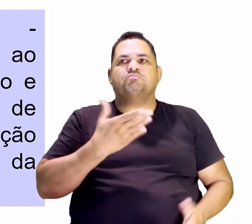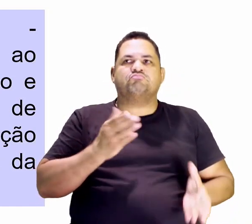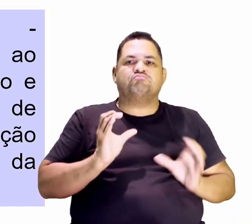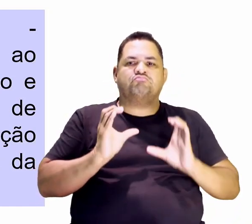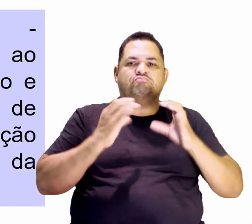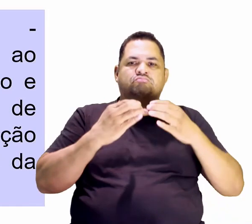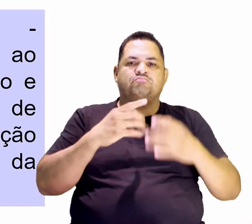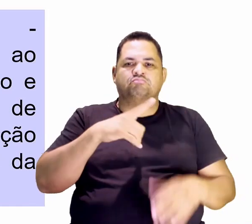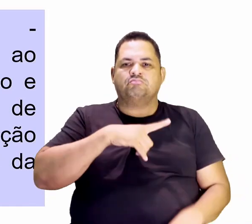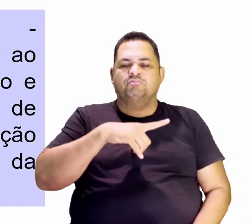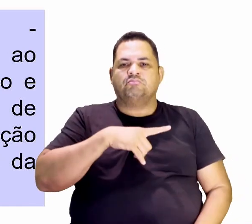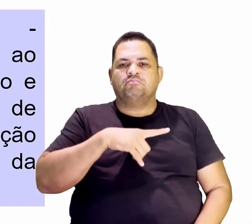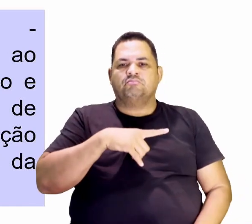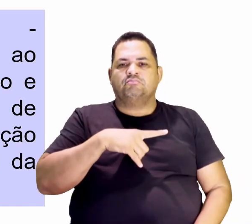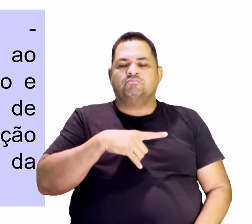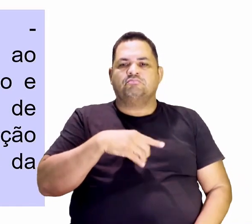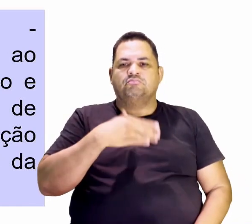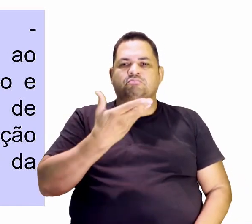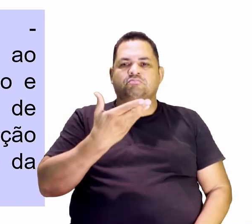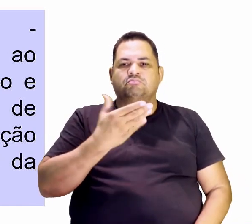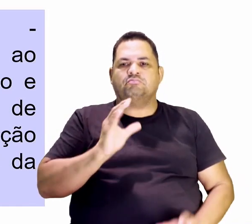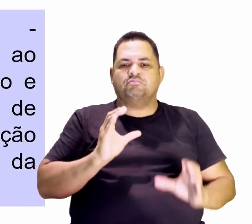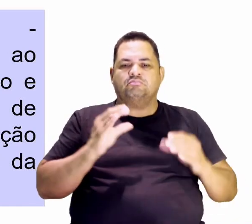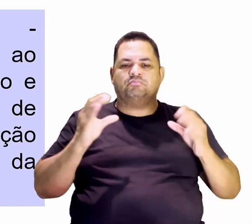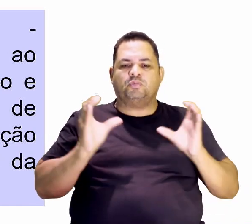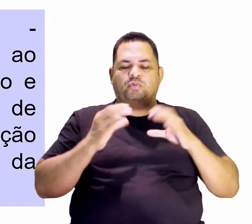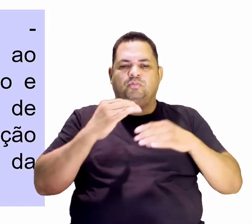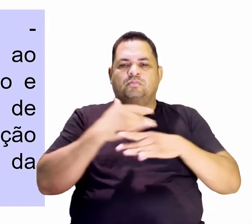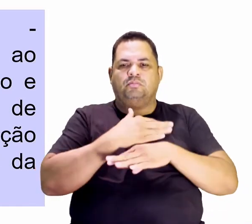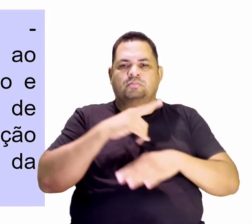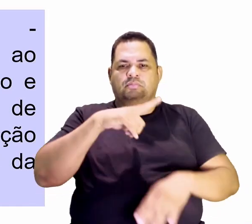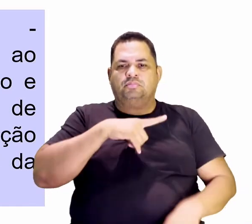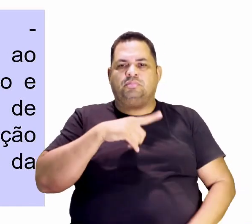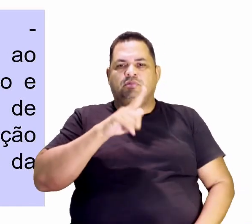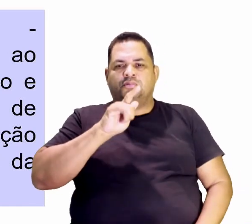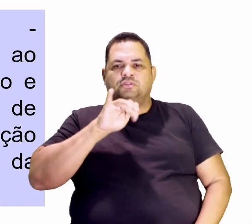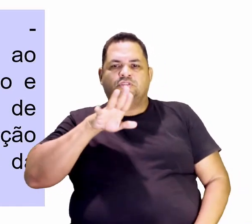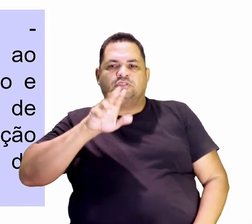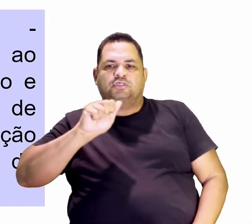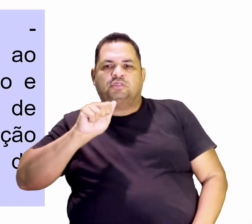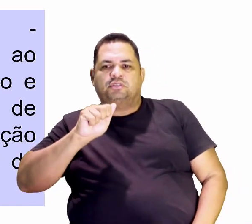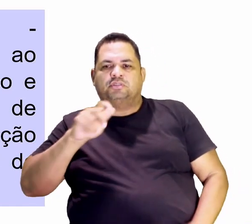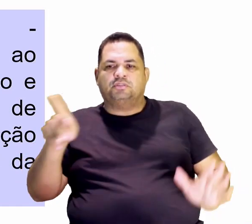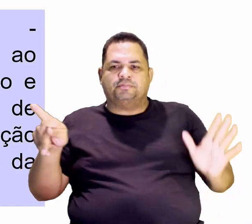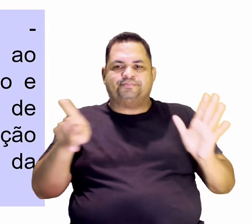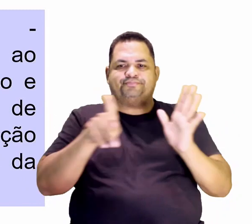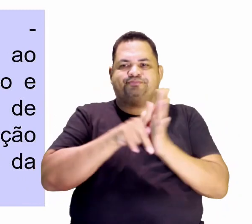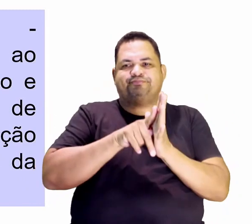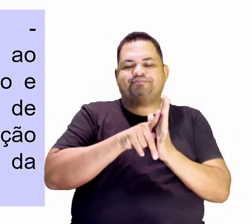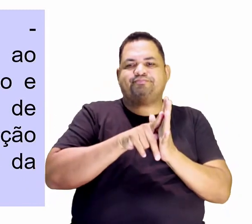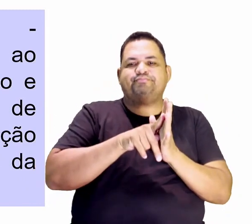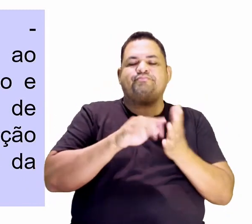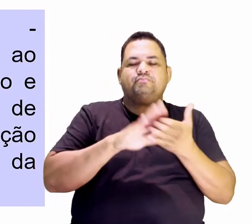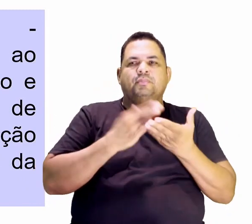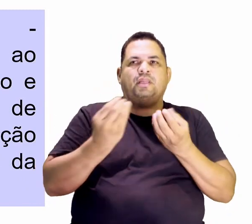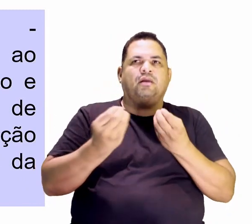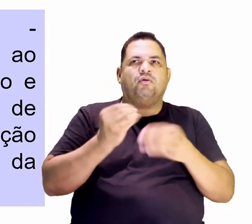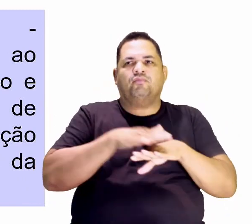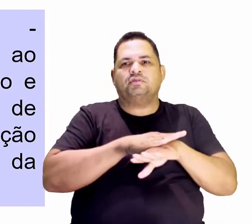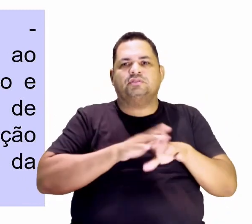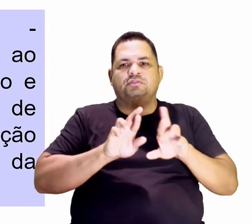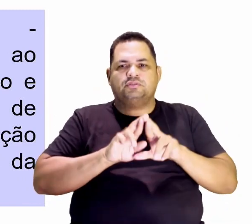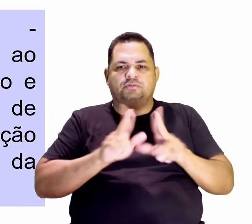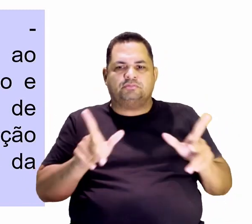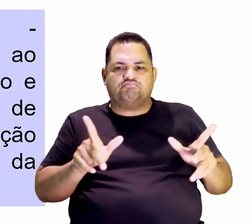grupos, em determinadas tribos urbanas, tem as gírias próprias, né? A forma de conversar é diferenciada, só eles